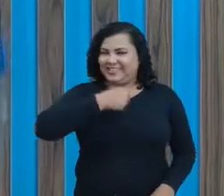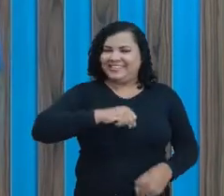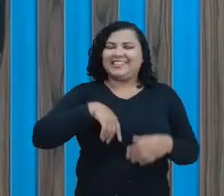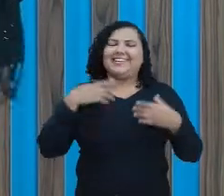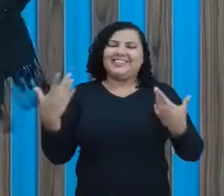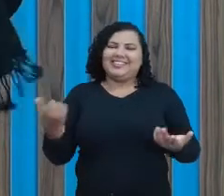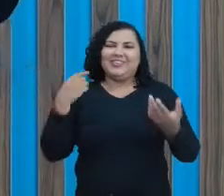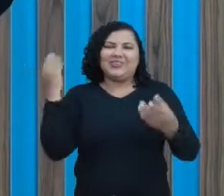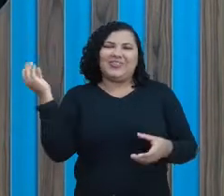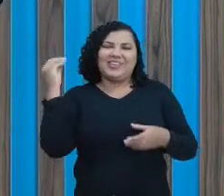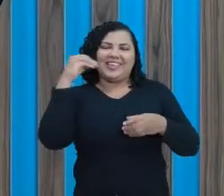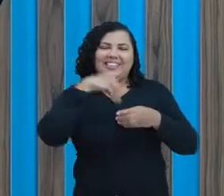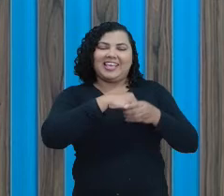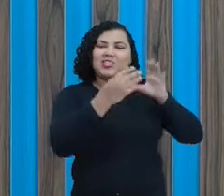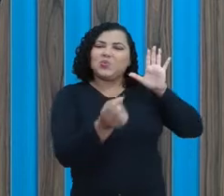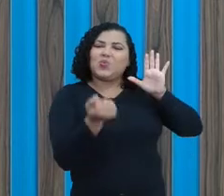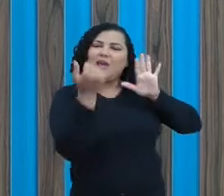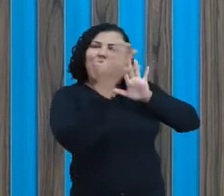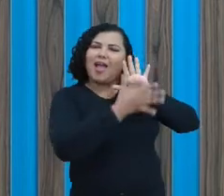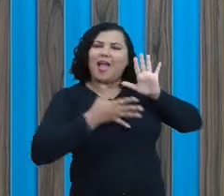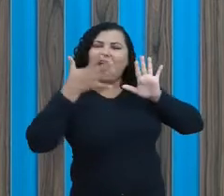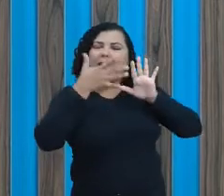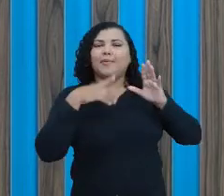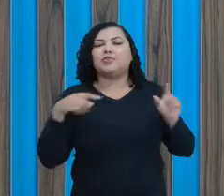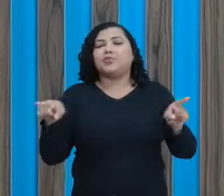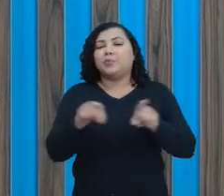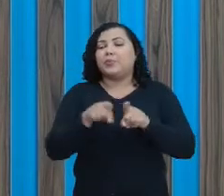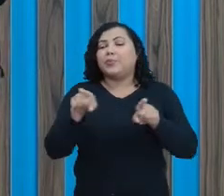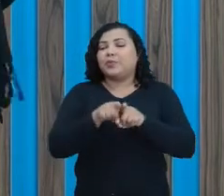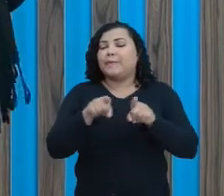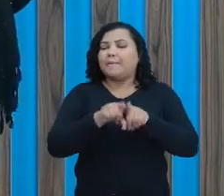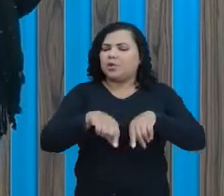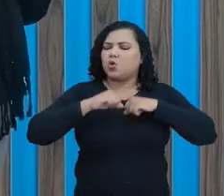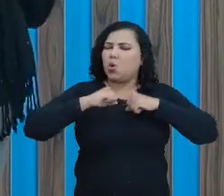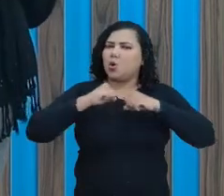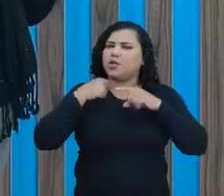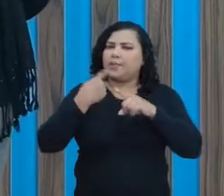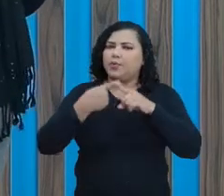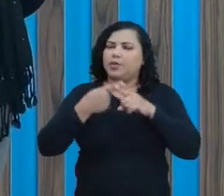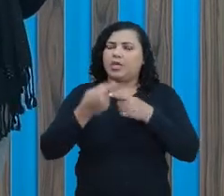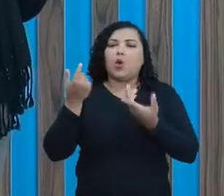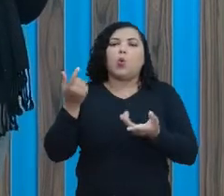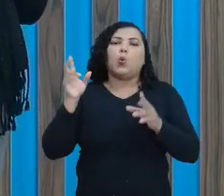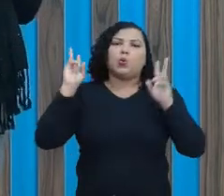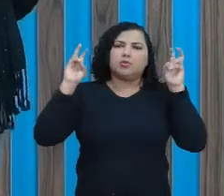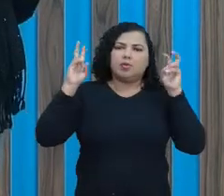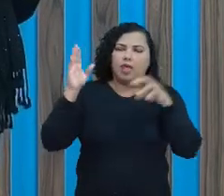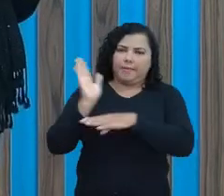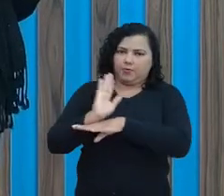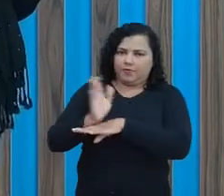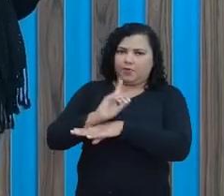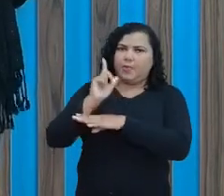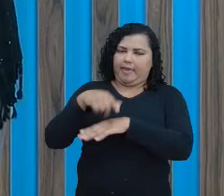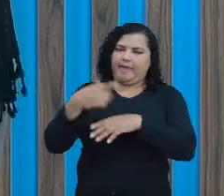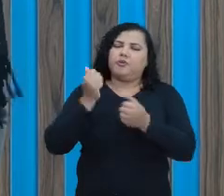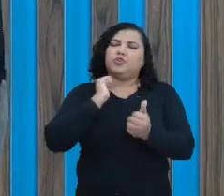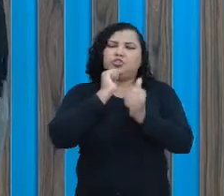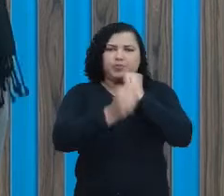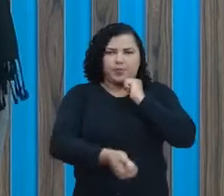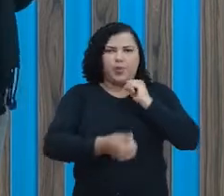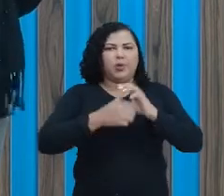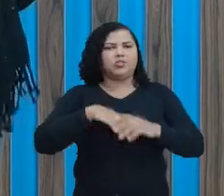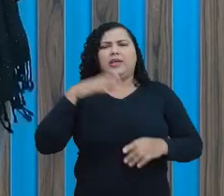essas imagens de corrida porque o filme trata desse assunto, né? De questões relacionadas ao esporte, principalmente ao atletismo. E é um